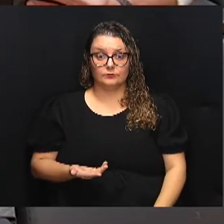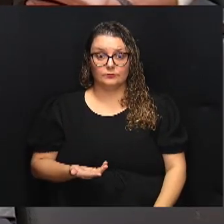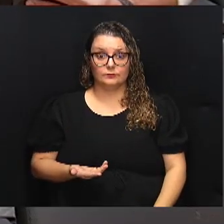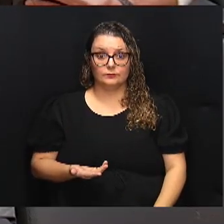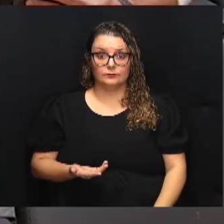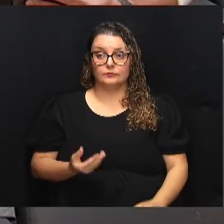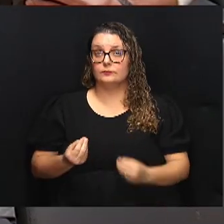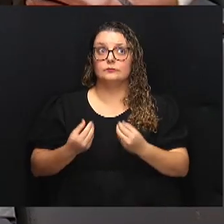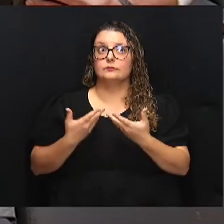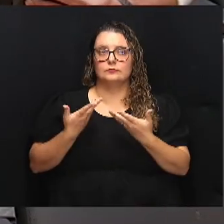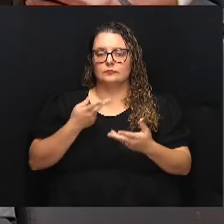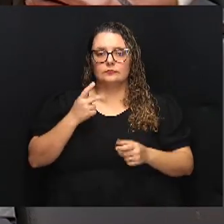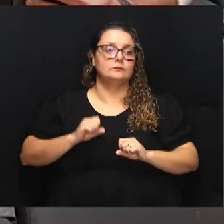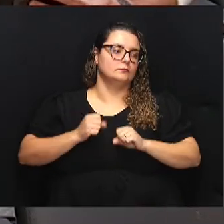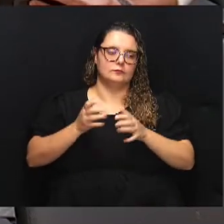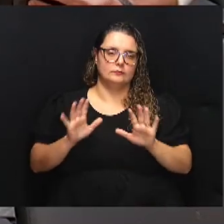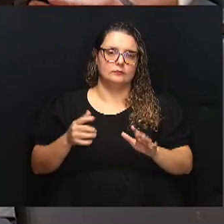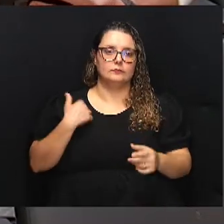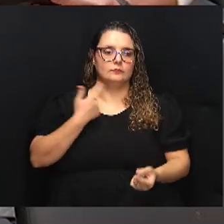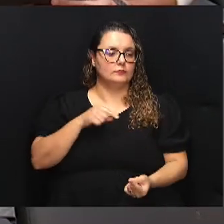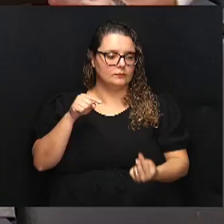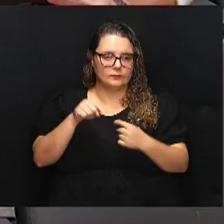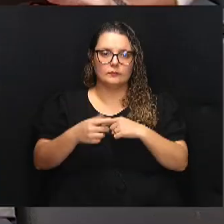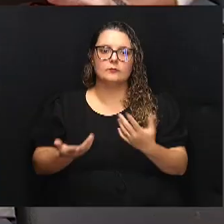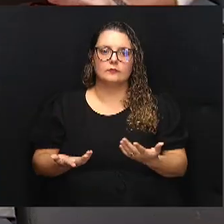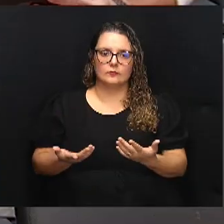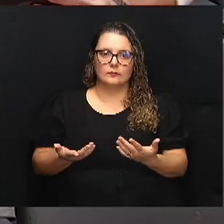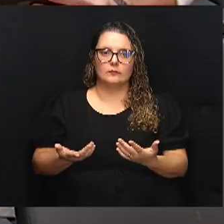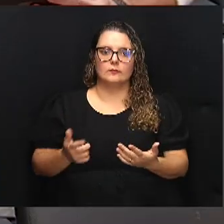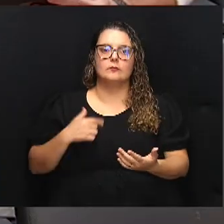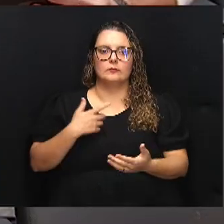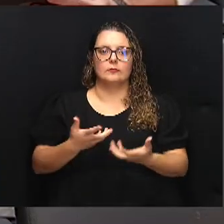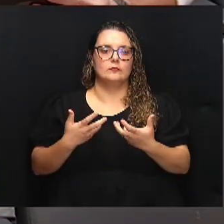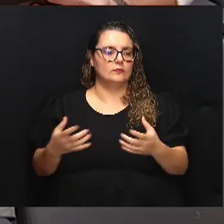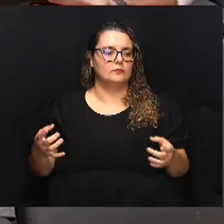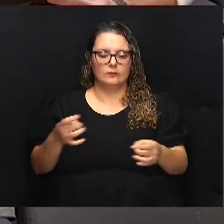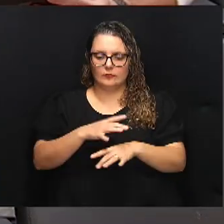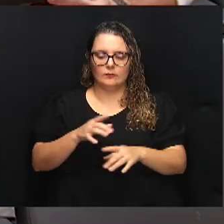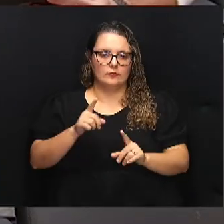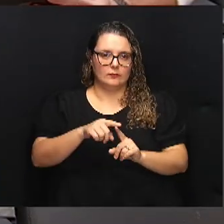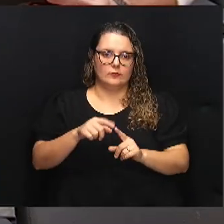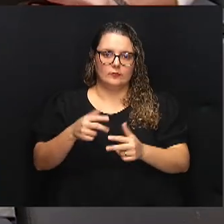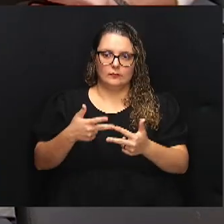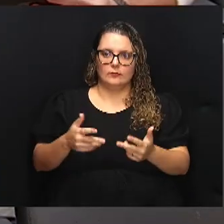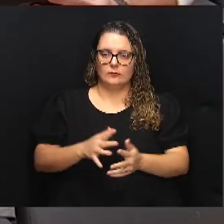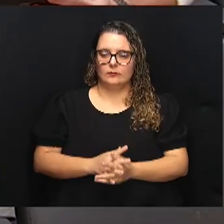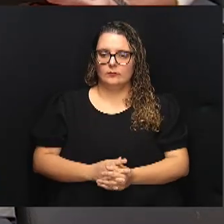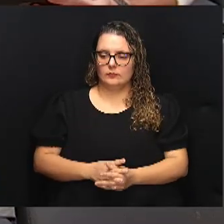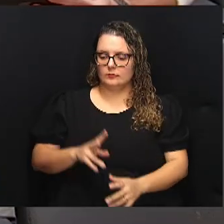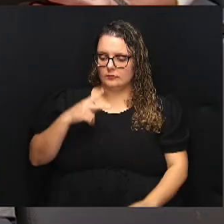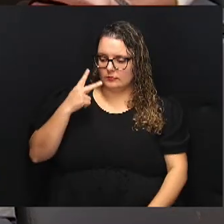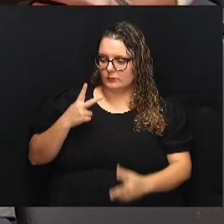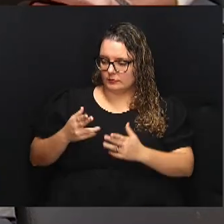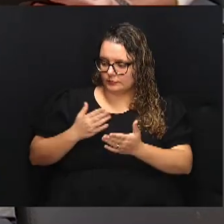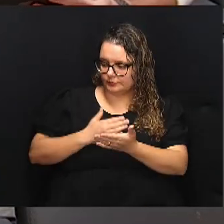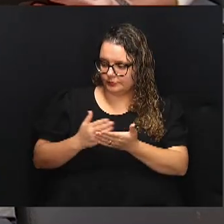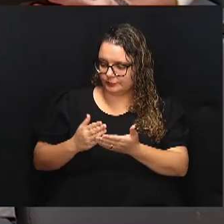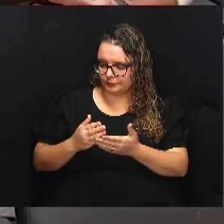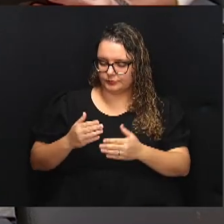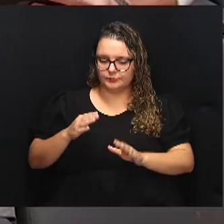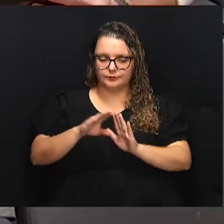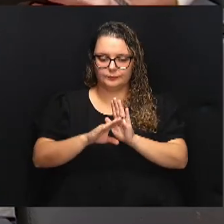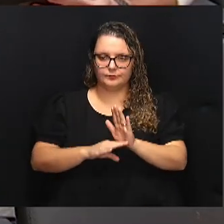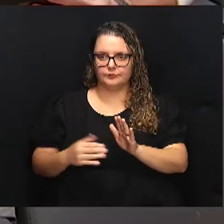como eu vou dizer, defendemos, né? A gente é contra isso e a gente quer coibir esse tipo de coisa. Vereador, como eu falei no início do programa, né, até o